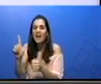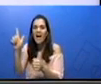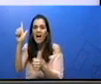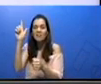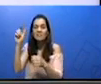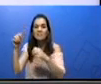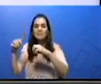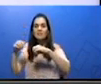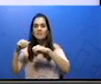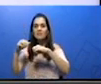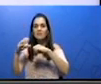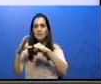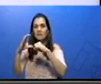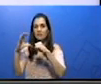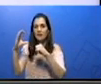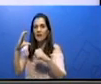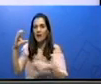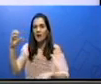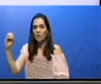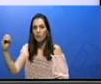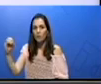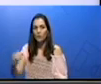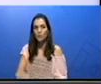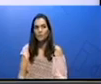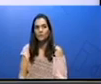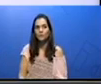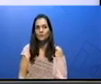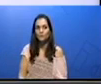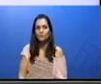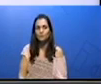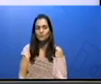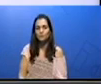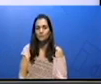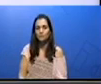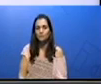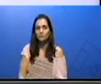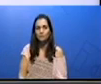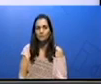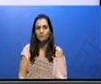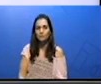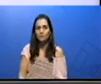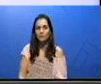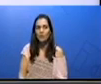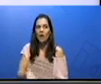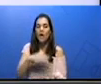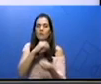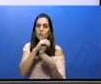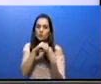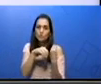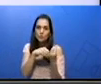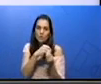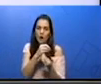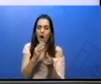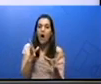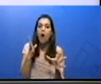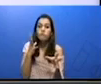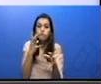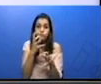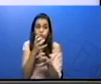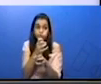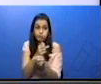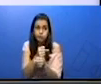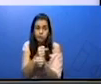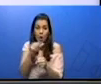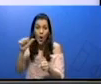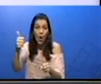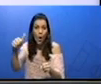né? Na primeira experiência, nós temos 3 gramas de carbono, mais 8 gramas de oxigênio, que resulta em 11